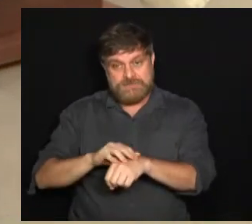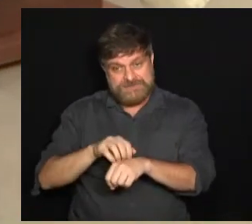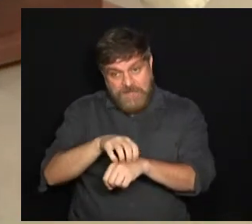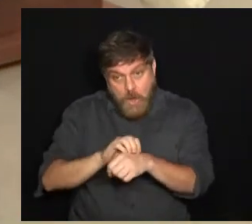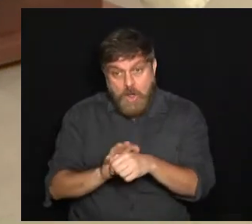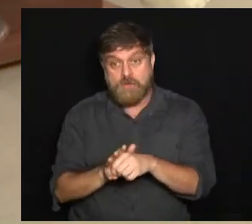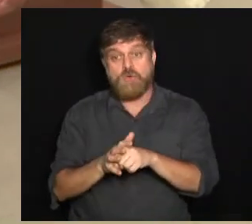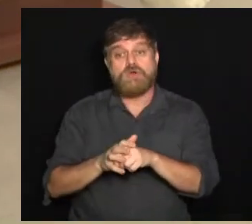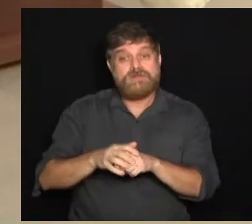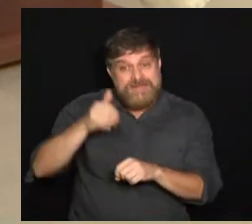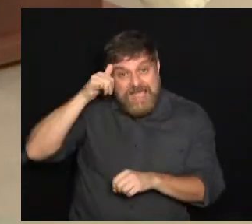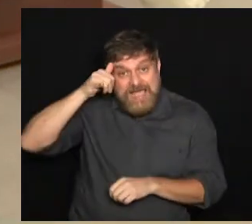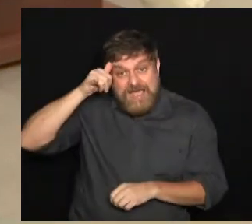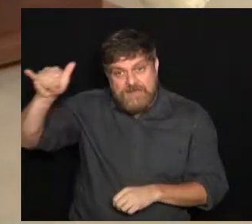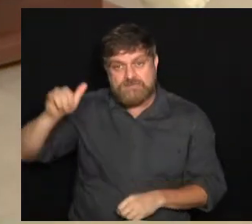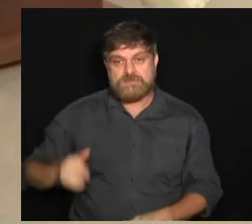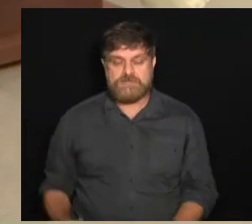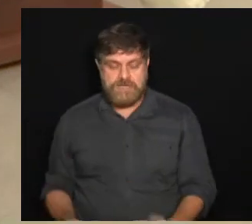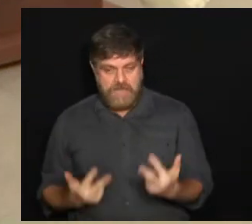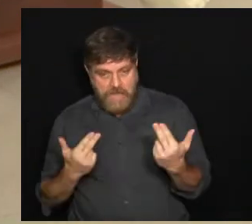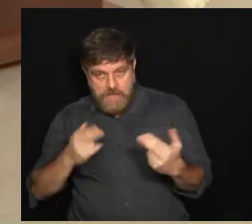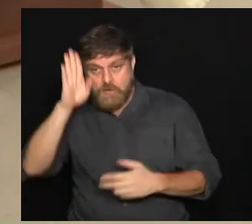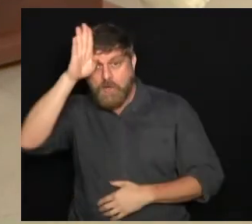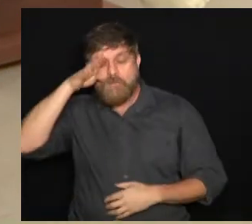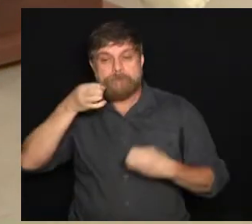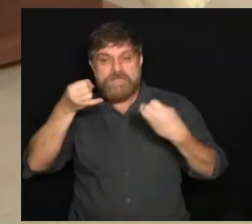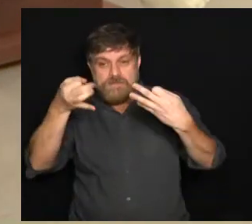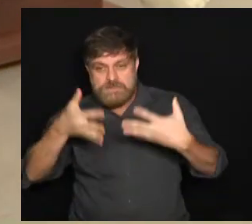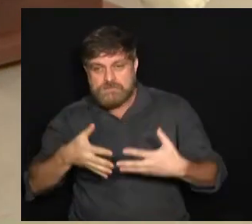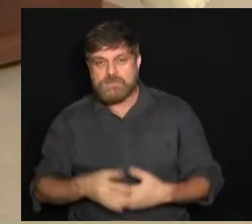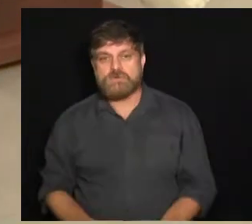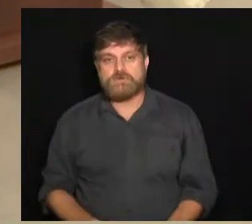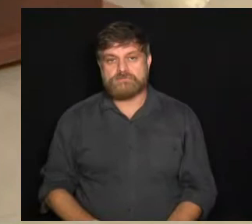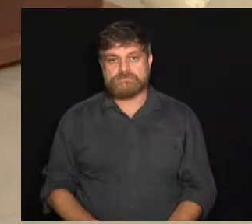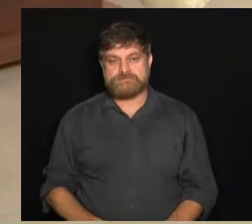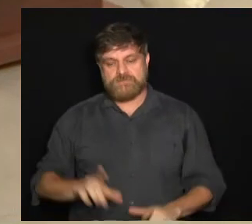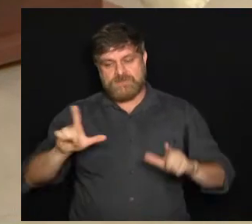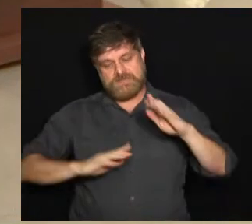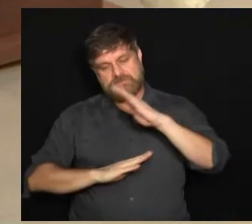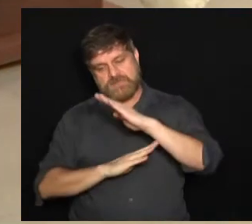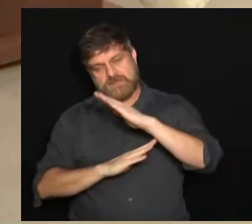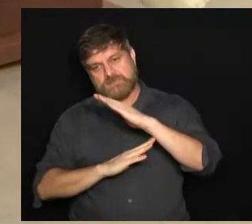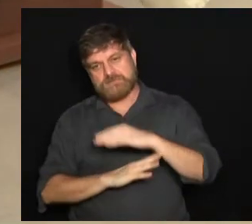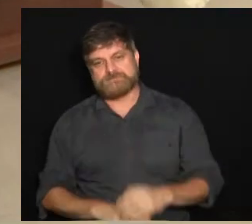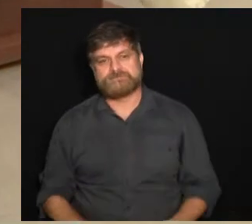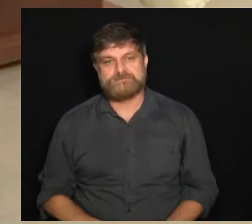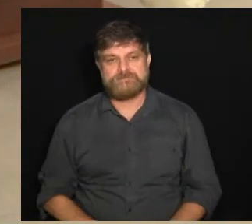evitar esse pico, como falou o vereador Torinho. Mirna Abreu, para a TV Câmara Campinas.